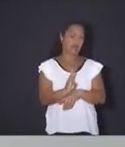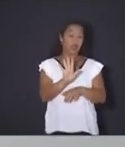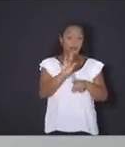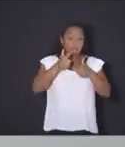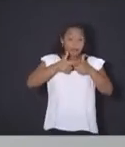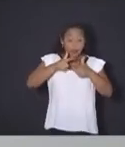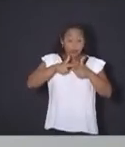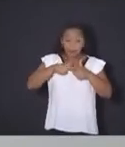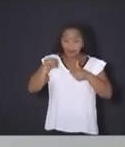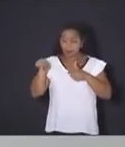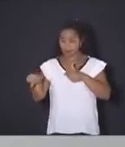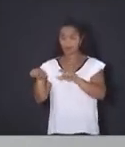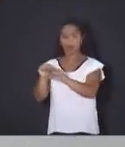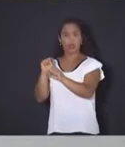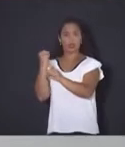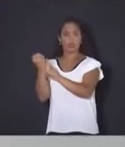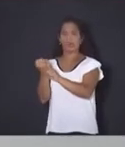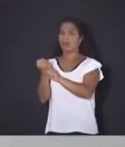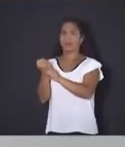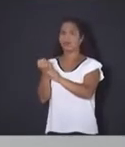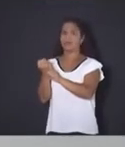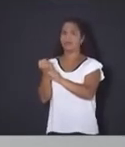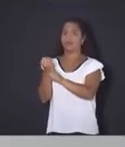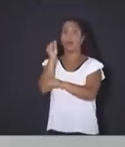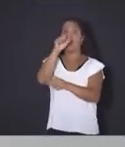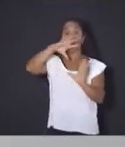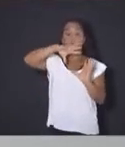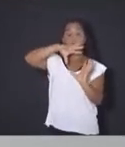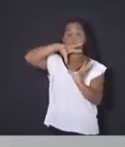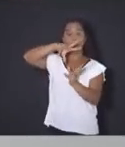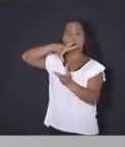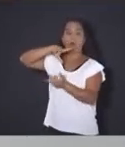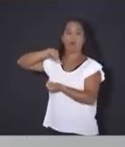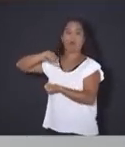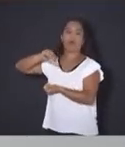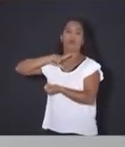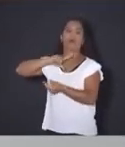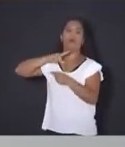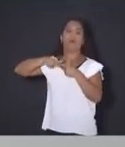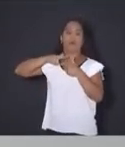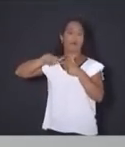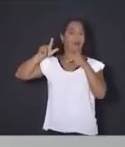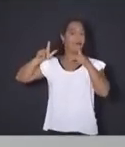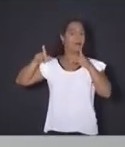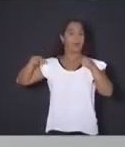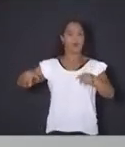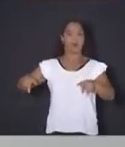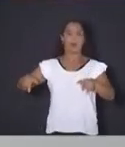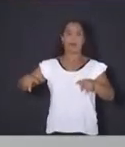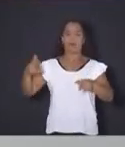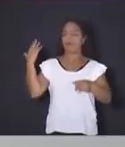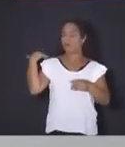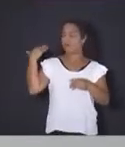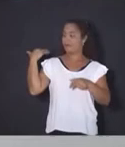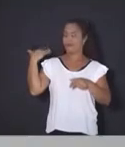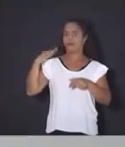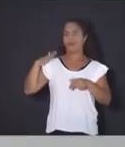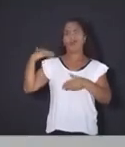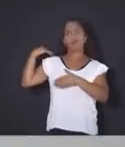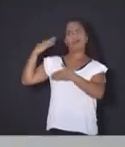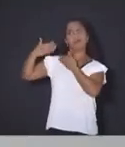brasileira o mundo vive esse problema nos últimos anos a crise penalizou fortemente